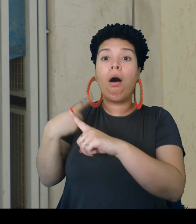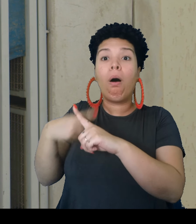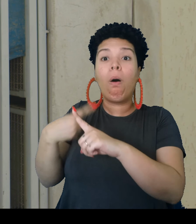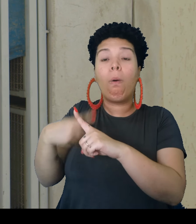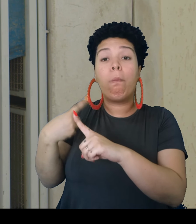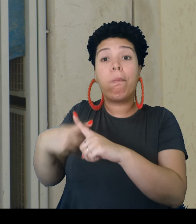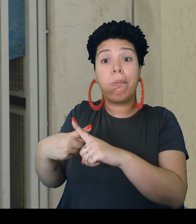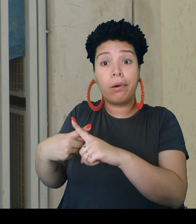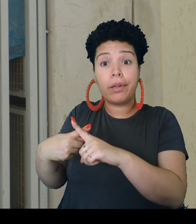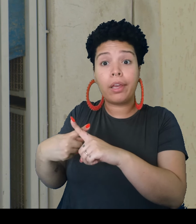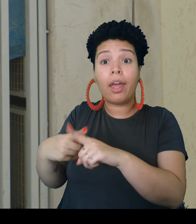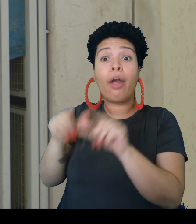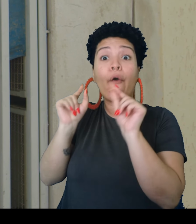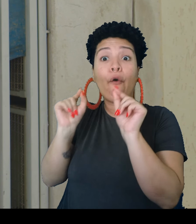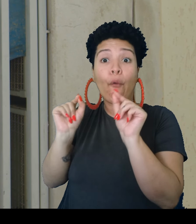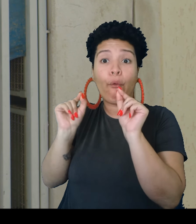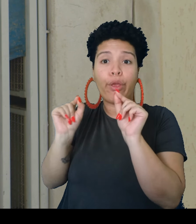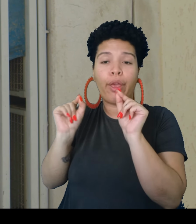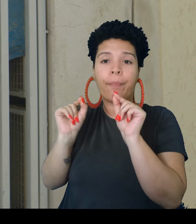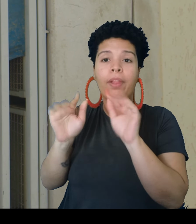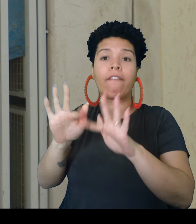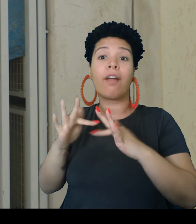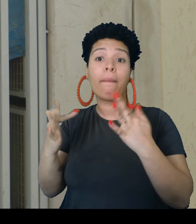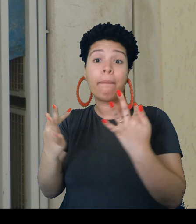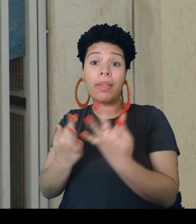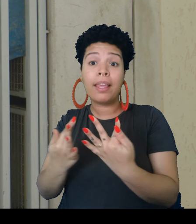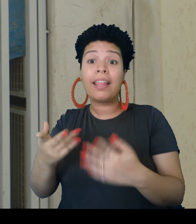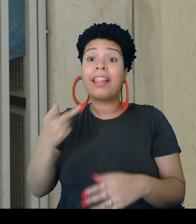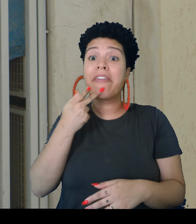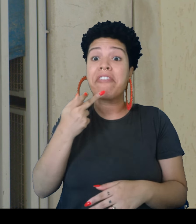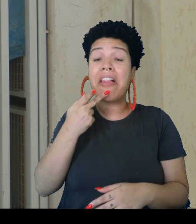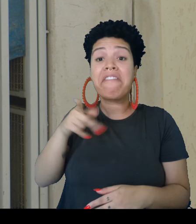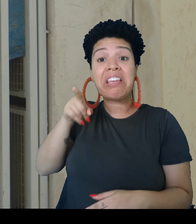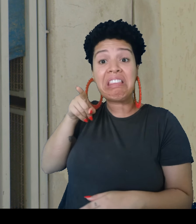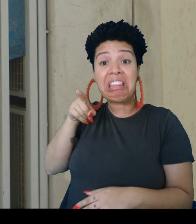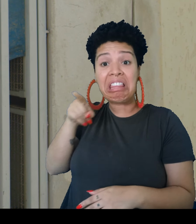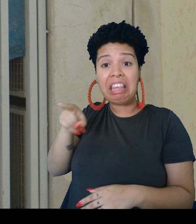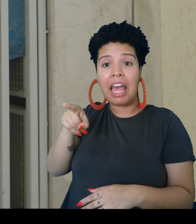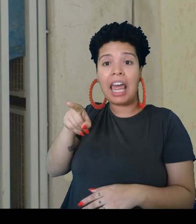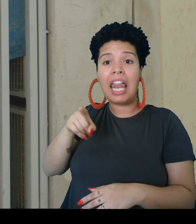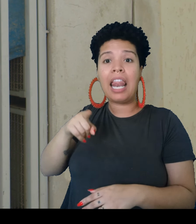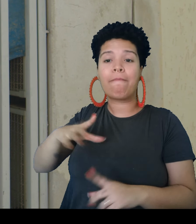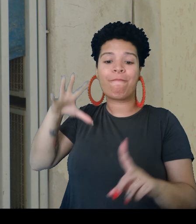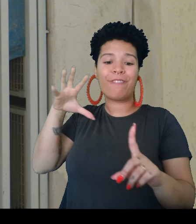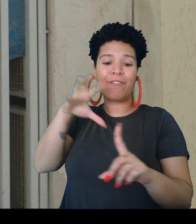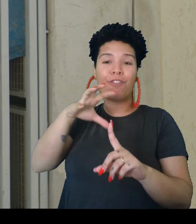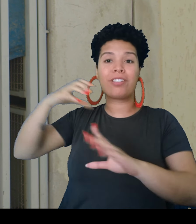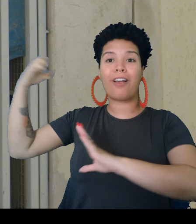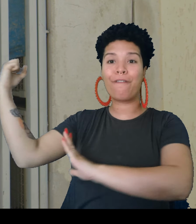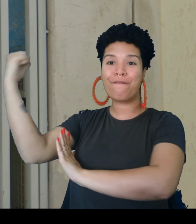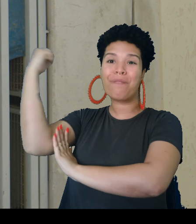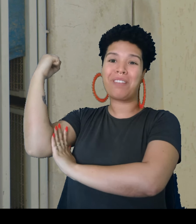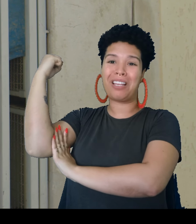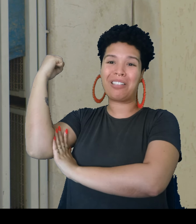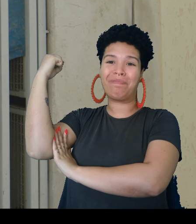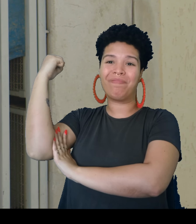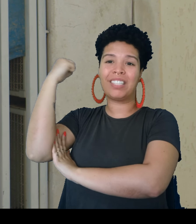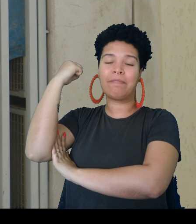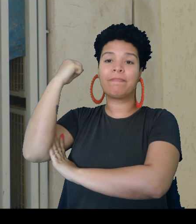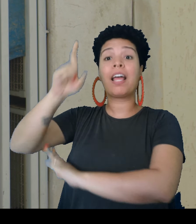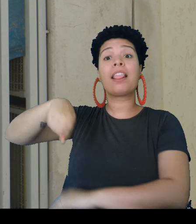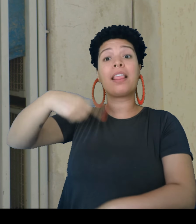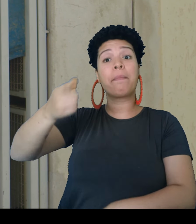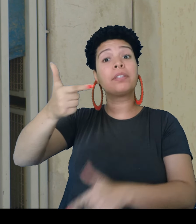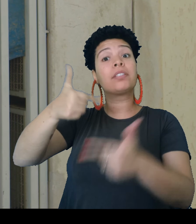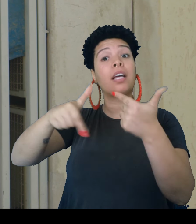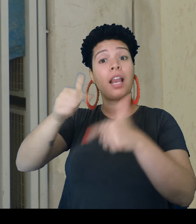para uma rádio francesa durante a ocupação nazista. Porém, ela já trabalhava nessa rádio antes mesmo da ocupação e continuou